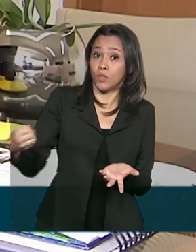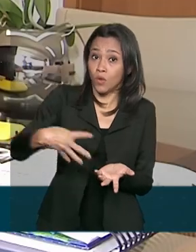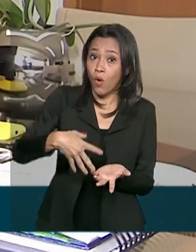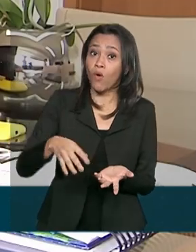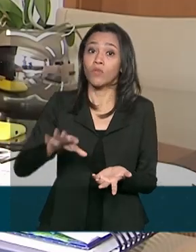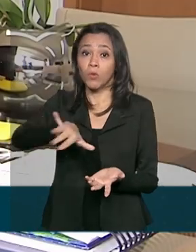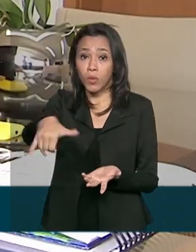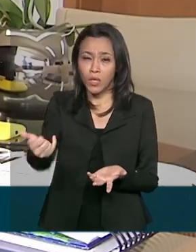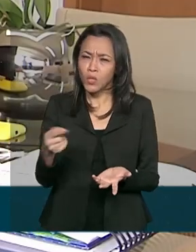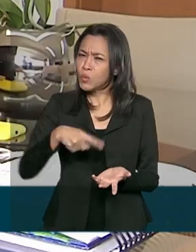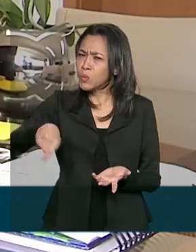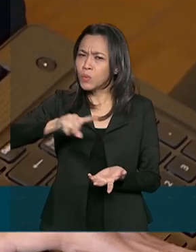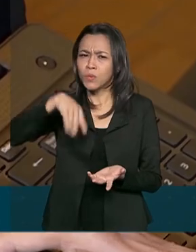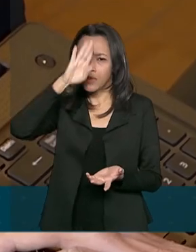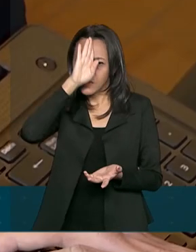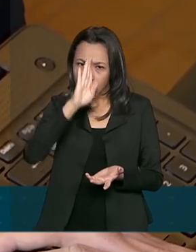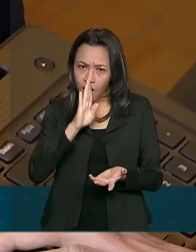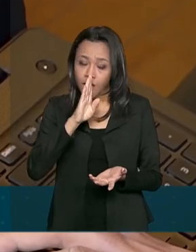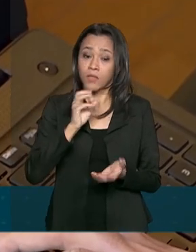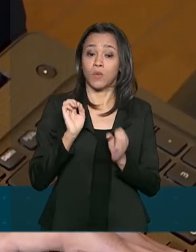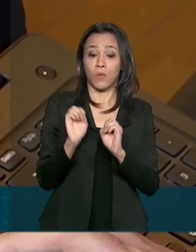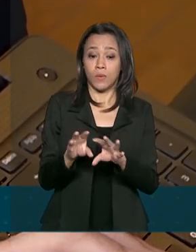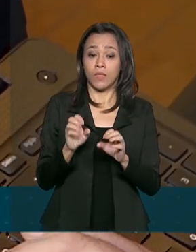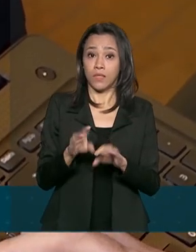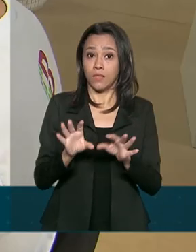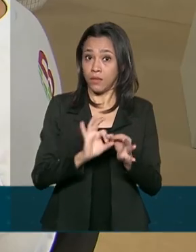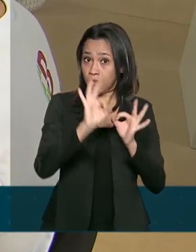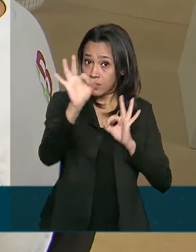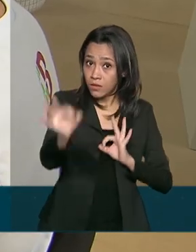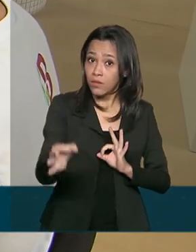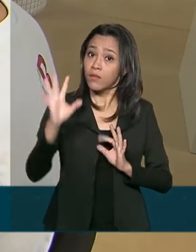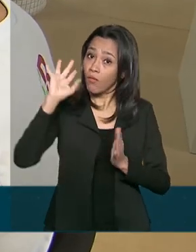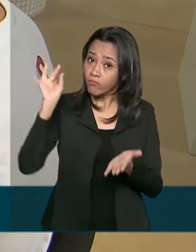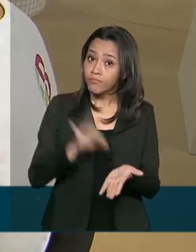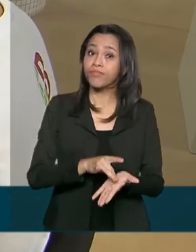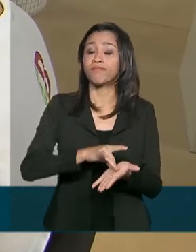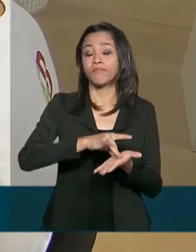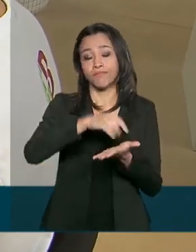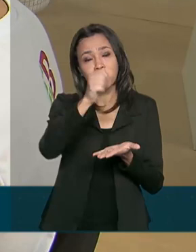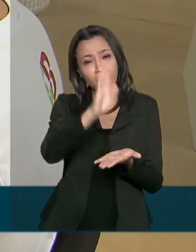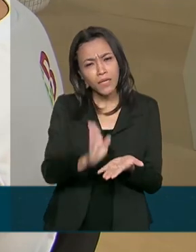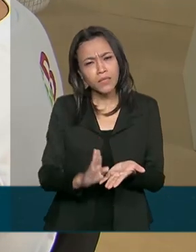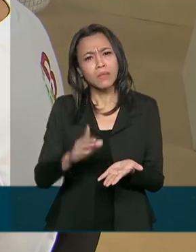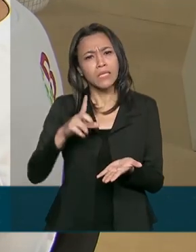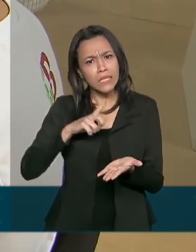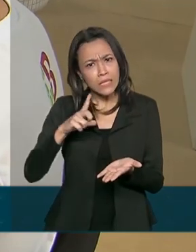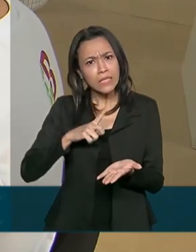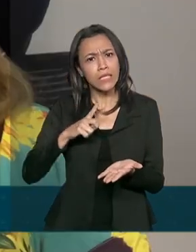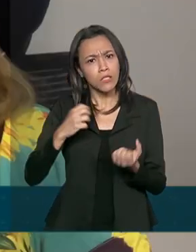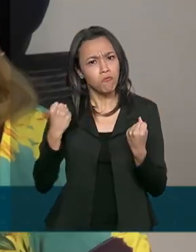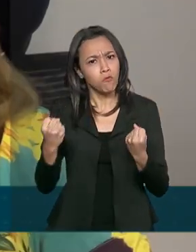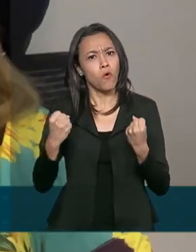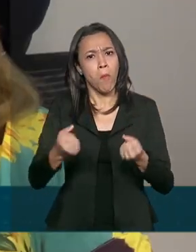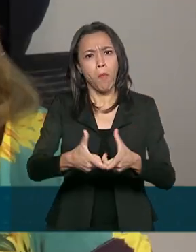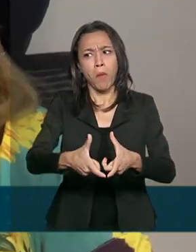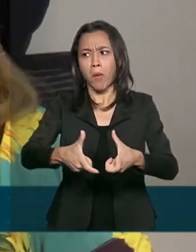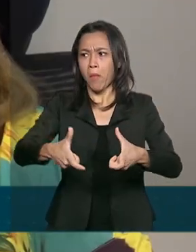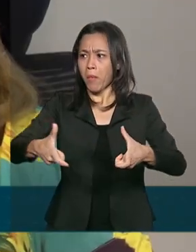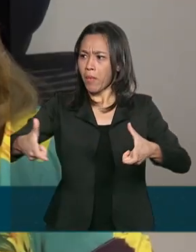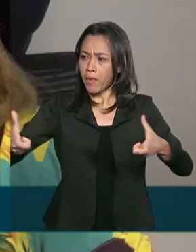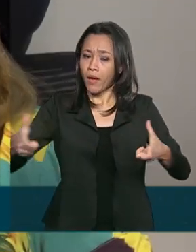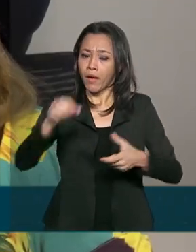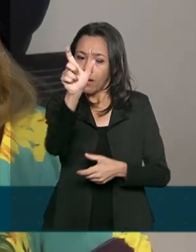O ensino à distância já é uma realidade no Brasil e cada vez mais tem ganhado força. Para essa